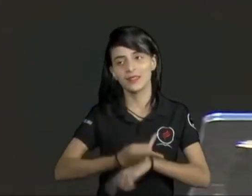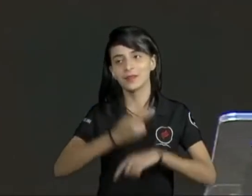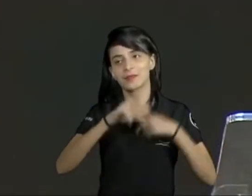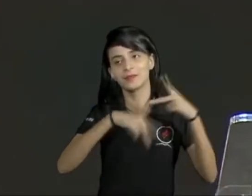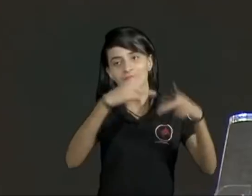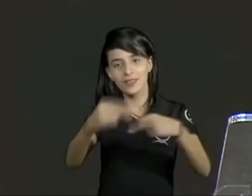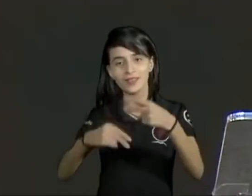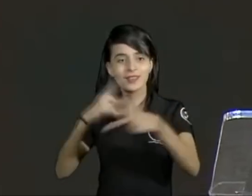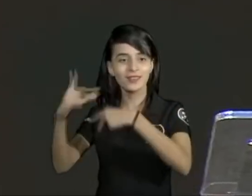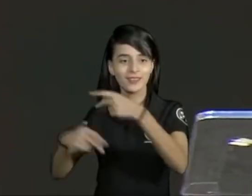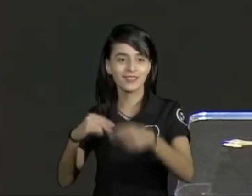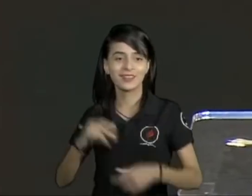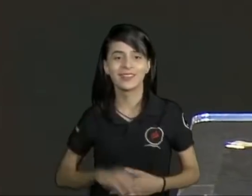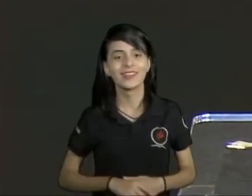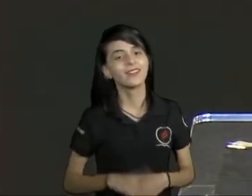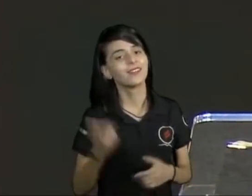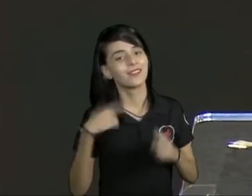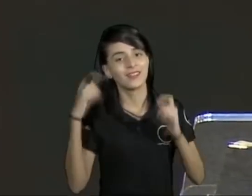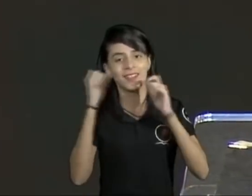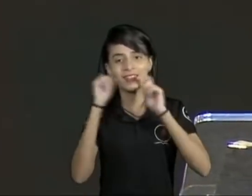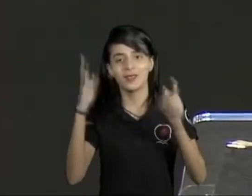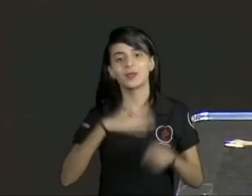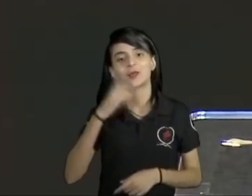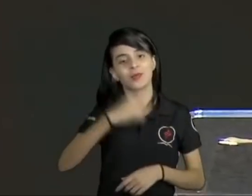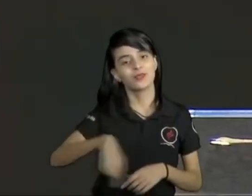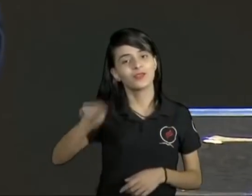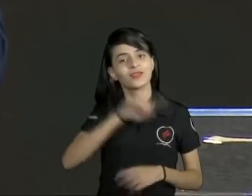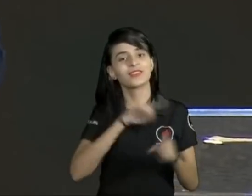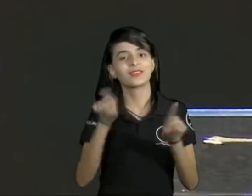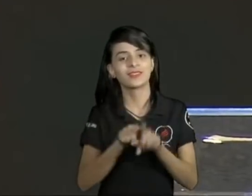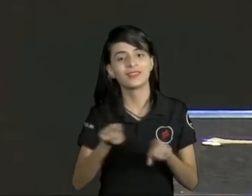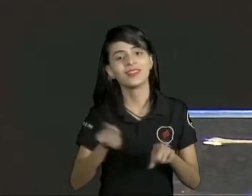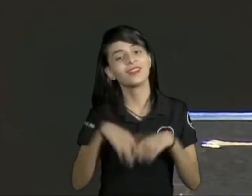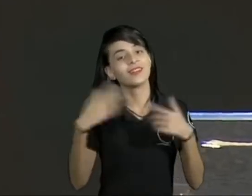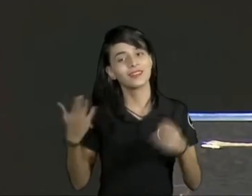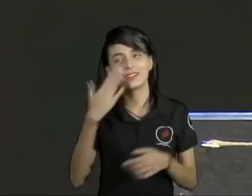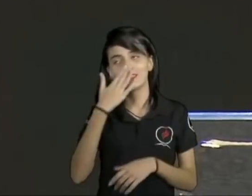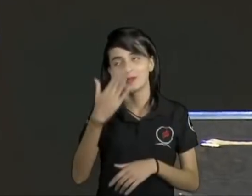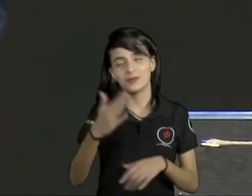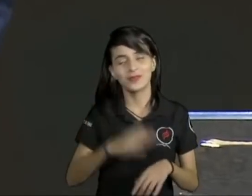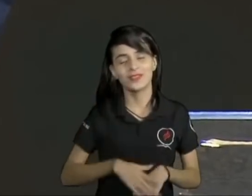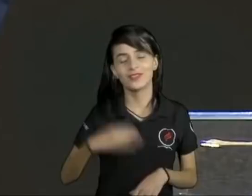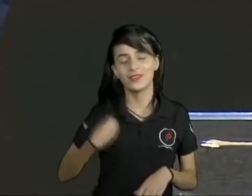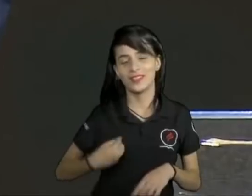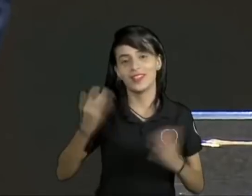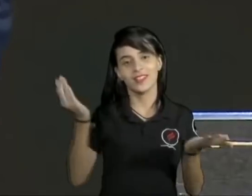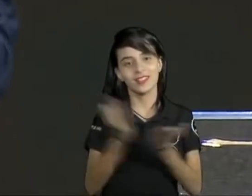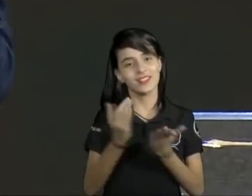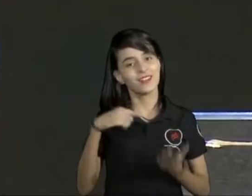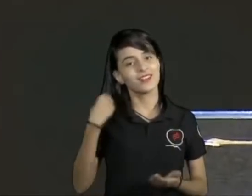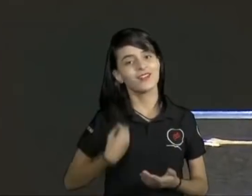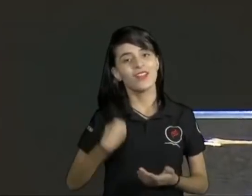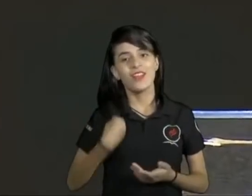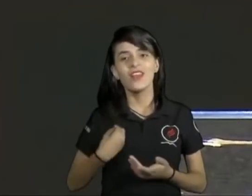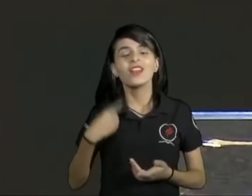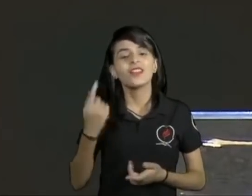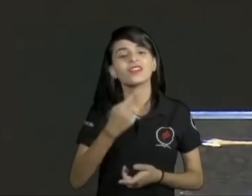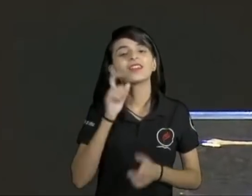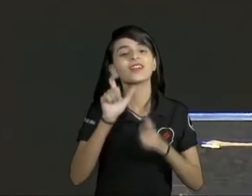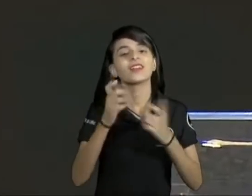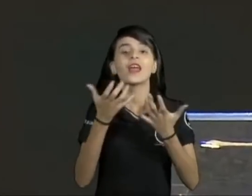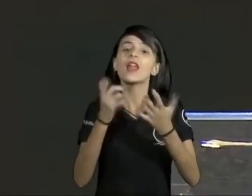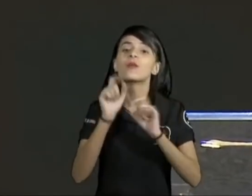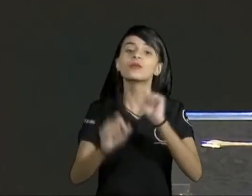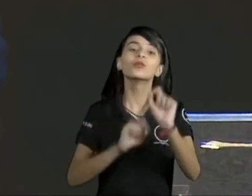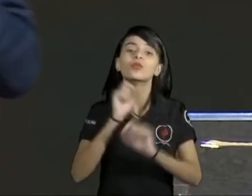isso aqui é um alerta para mim e para você meu irmão sobre Que tipo de vida cristã nós estamos vivendo o que é que nós queremos